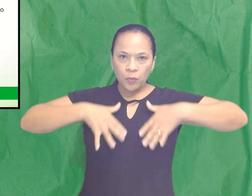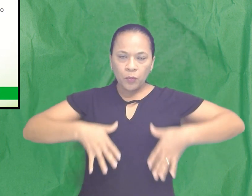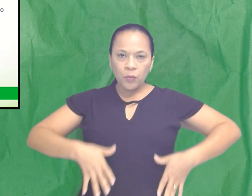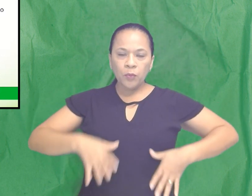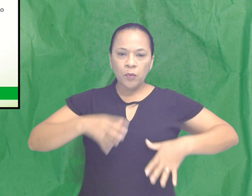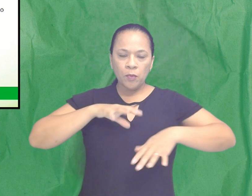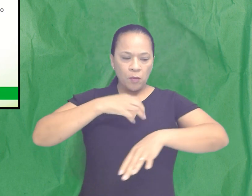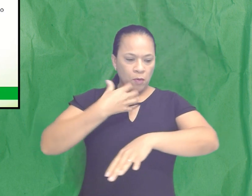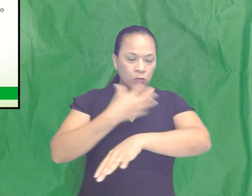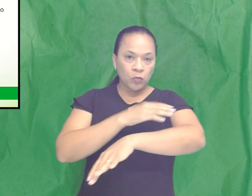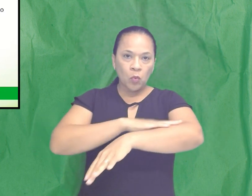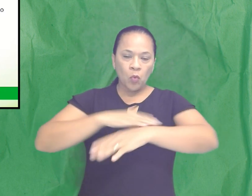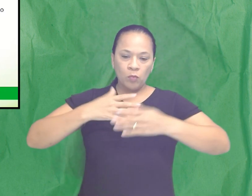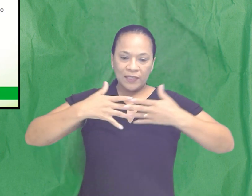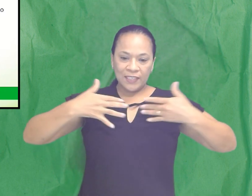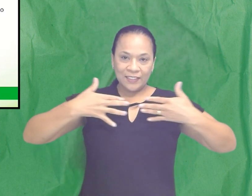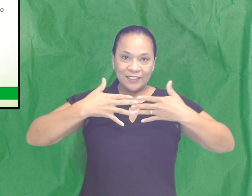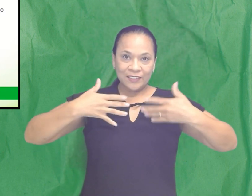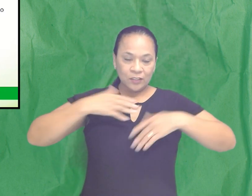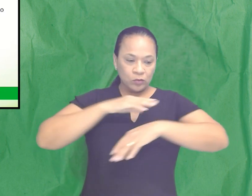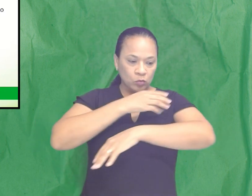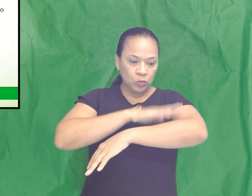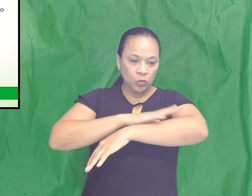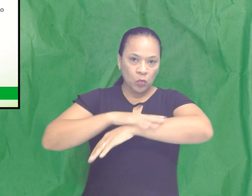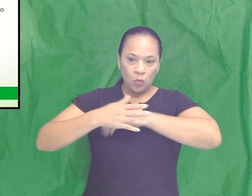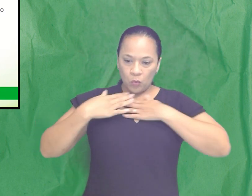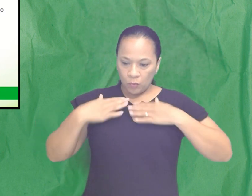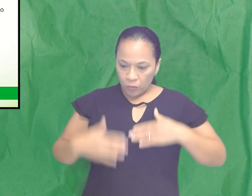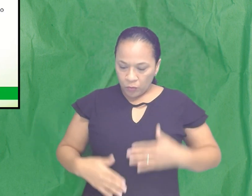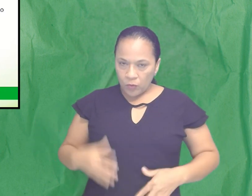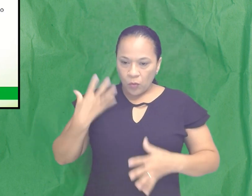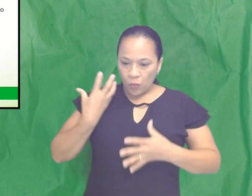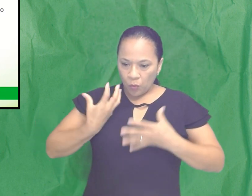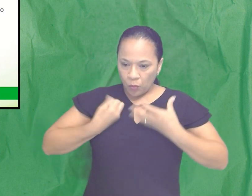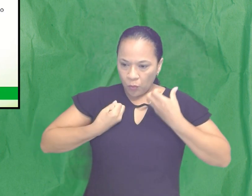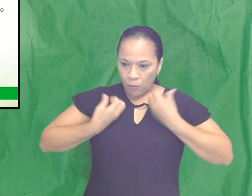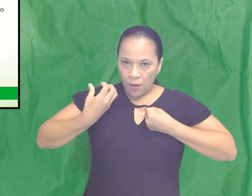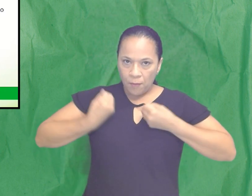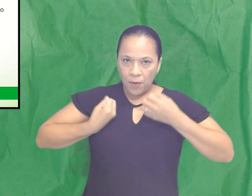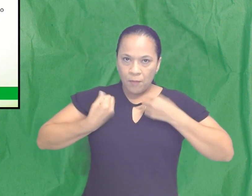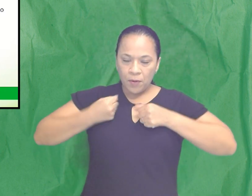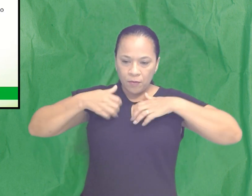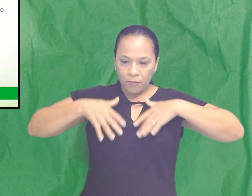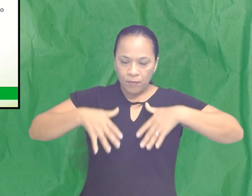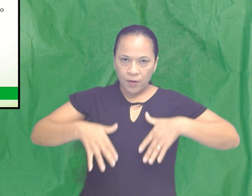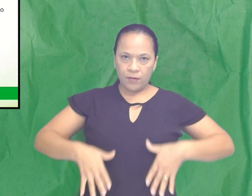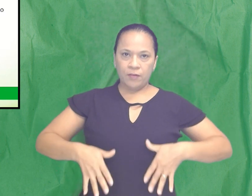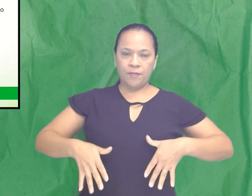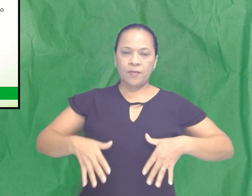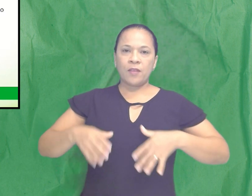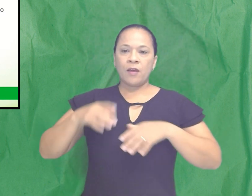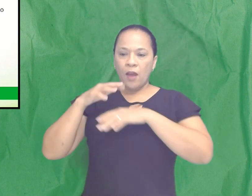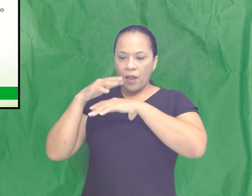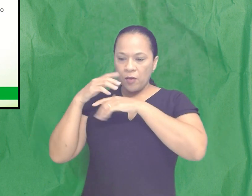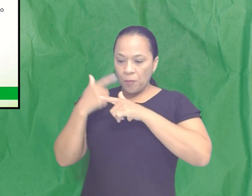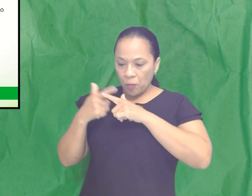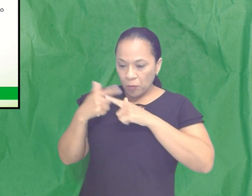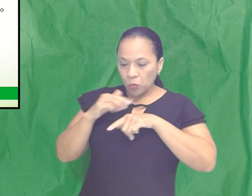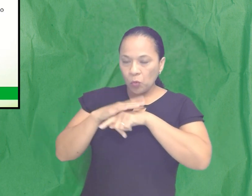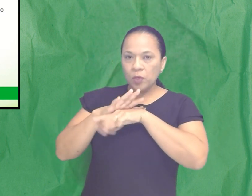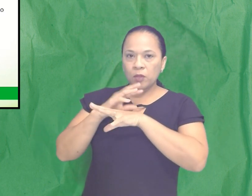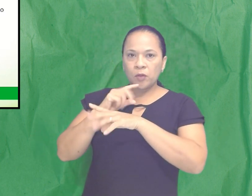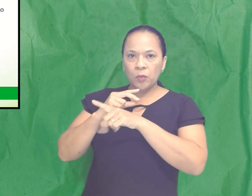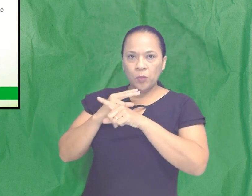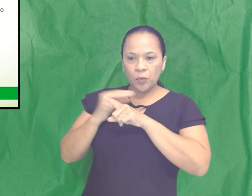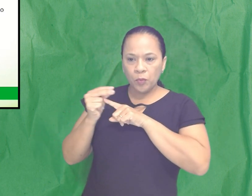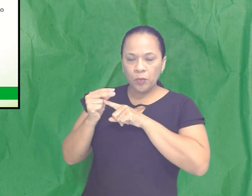os tecidos, além daquele local que ele terá o seu efeito farmacológico esperado. Ele pode